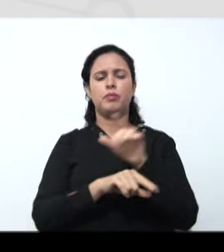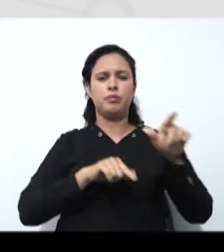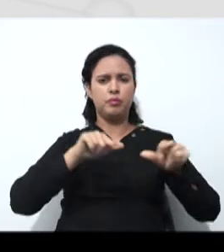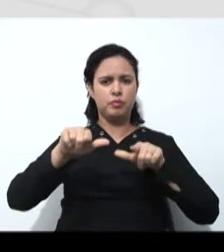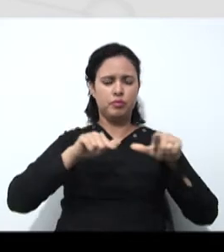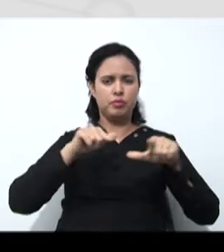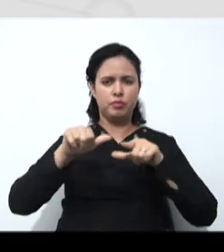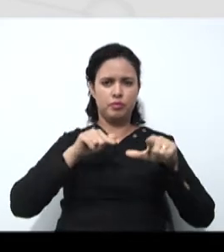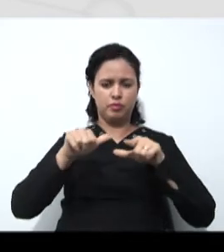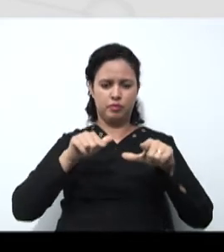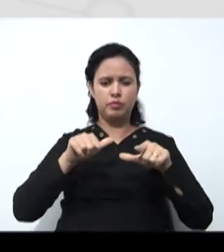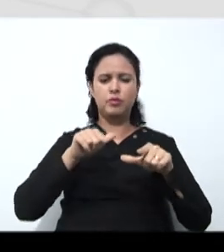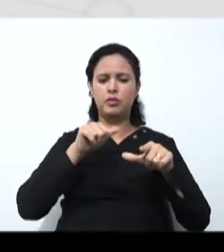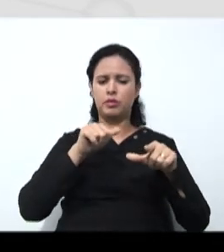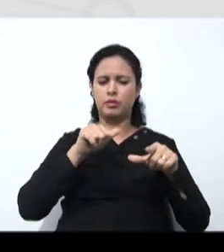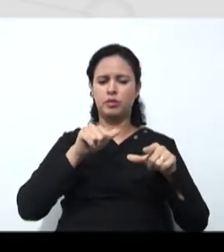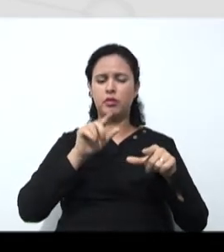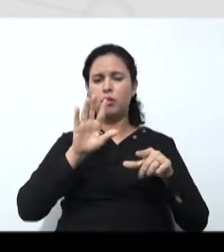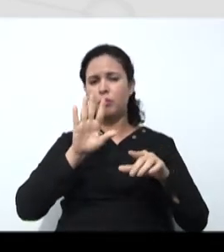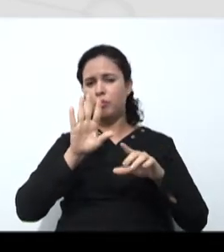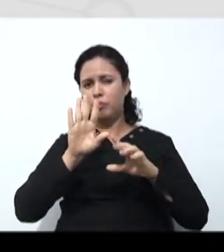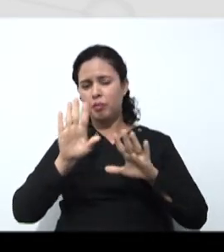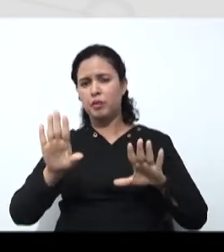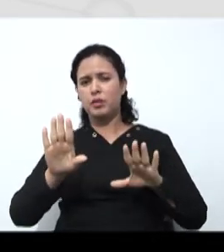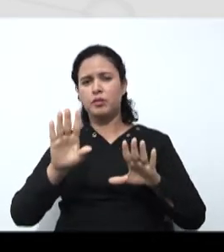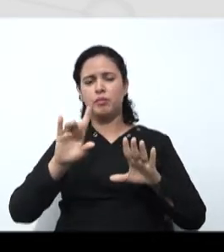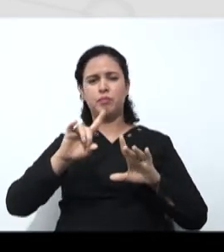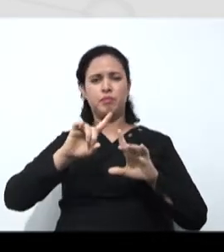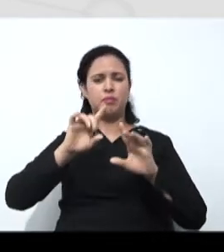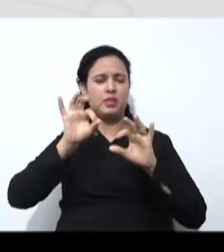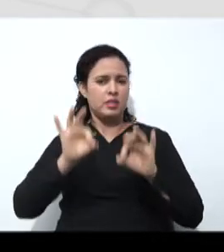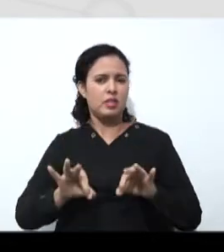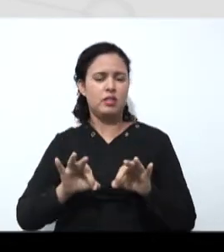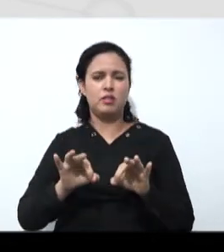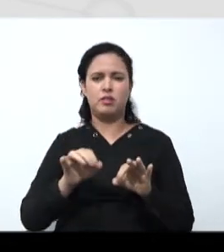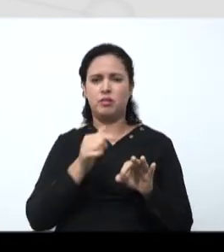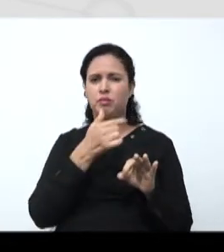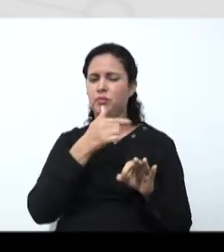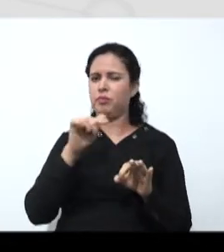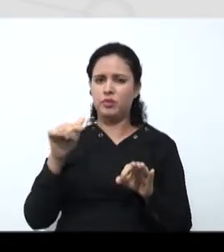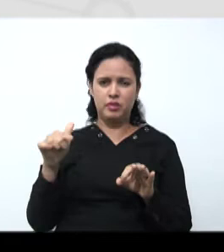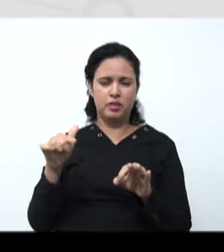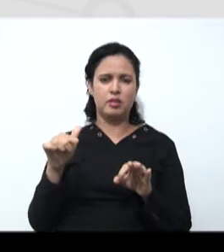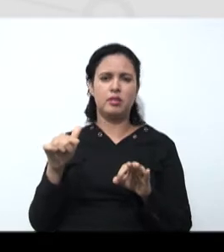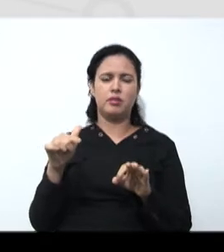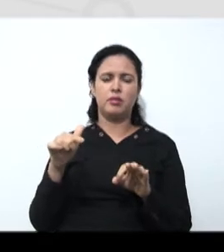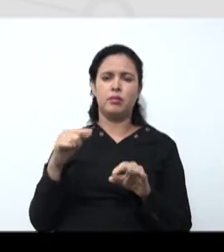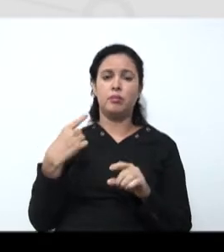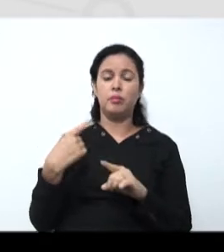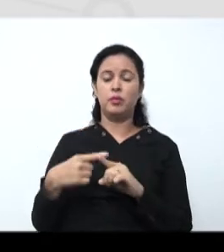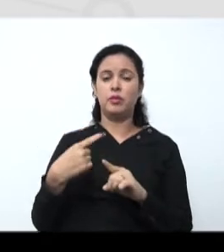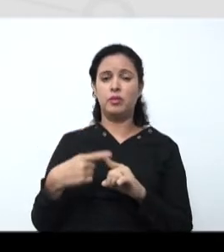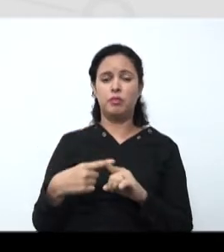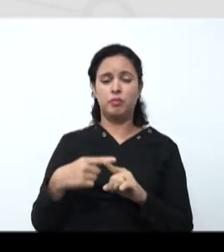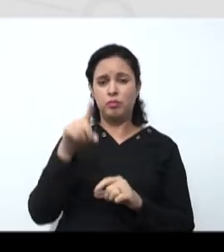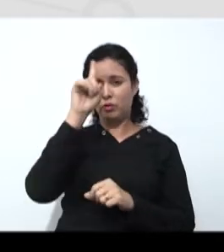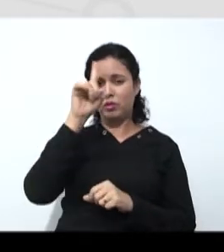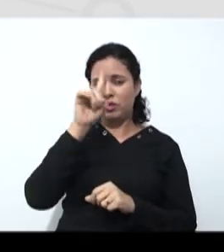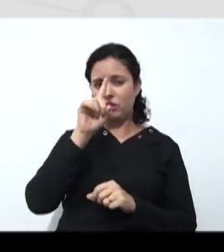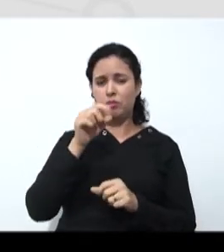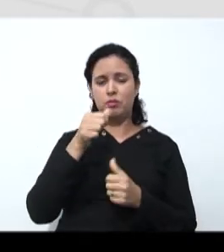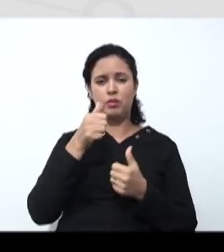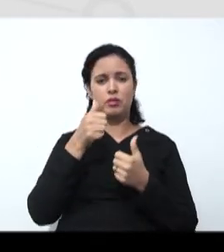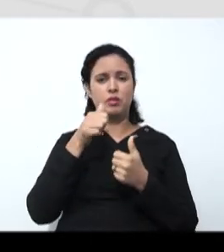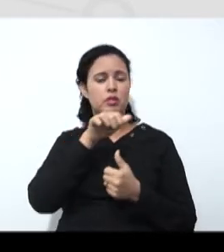condições de extrema incerteza, porque quando você cria algo, você não tem certeza se vai dar certo. Então, uma